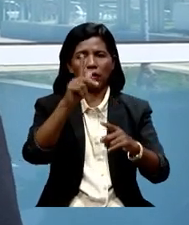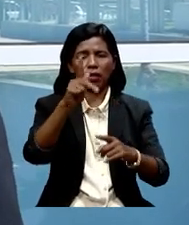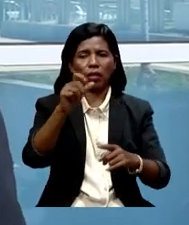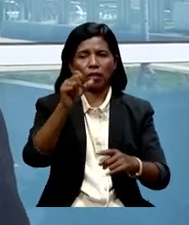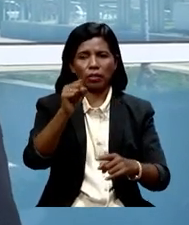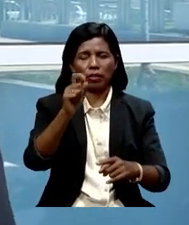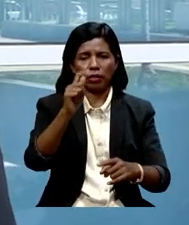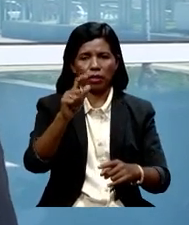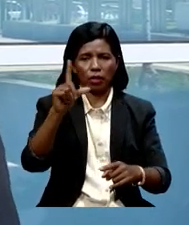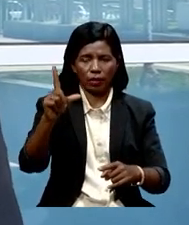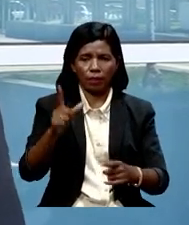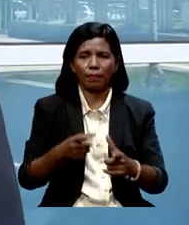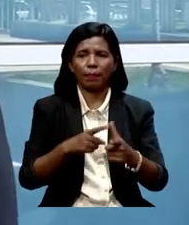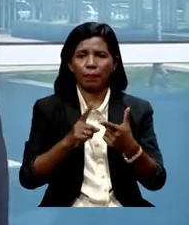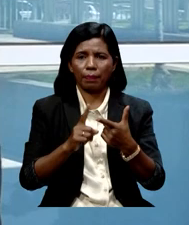KSTL, tanto